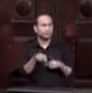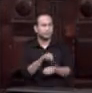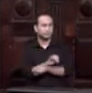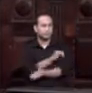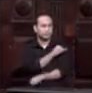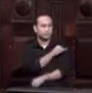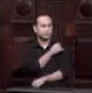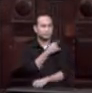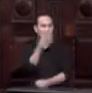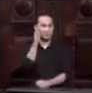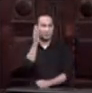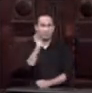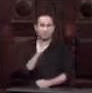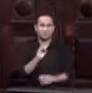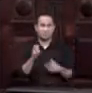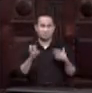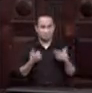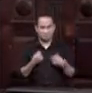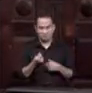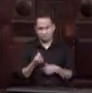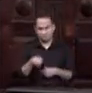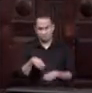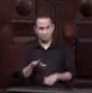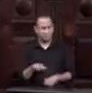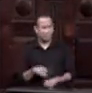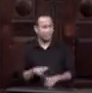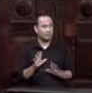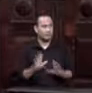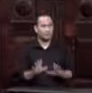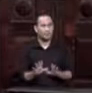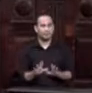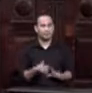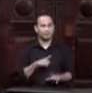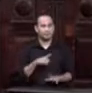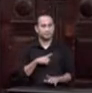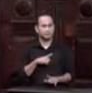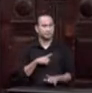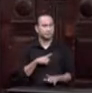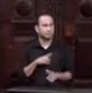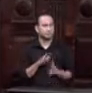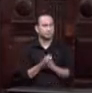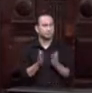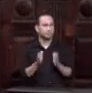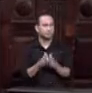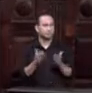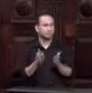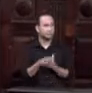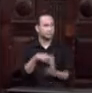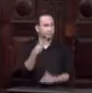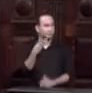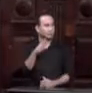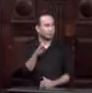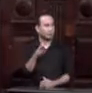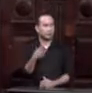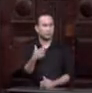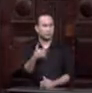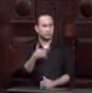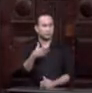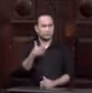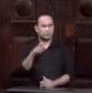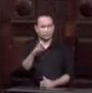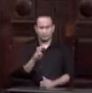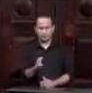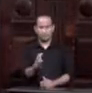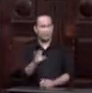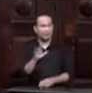sei para onde vai o restante do dinheiro, porque só pode ir para ações de combate à pobreza. 3 bilhões em 2015,